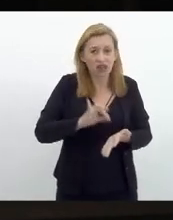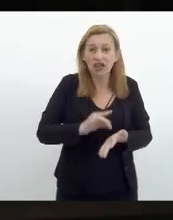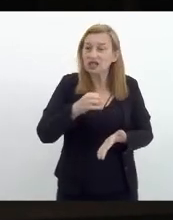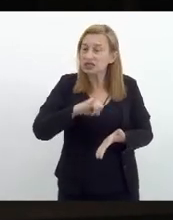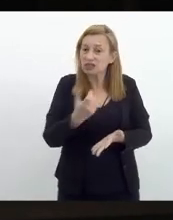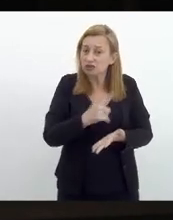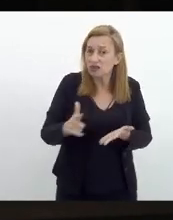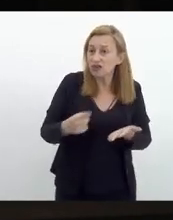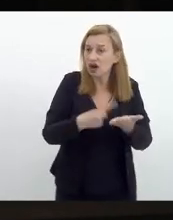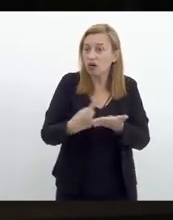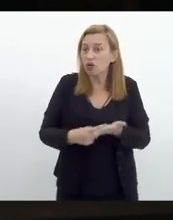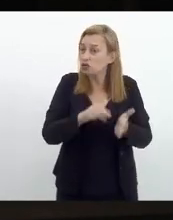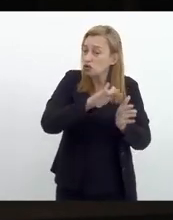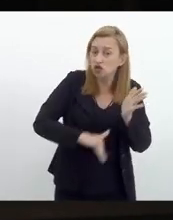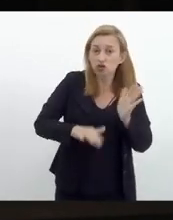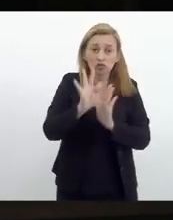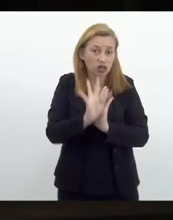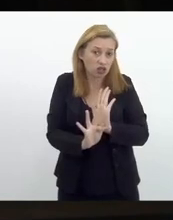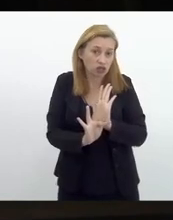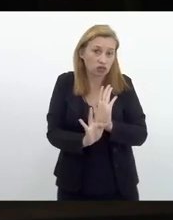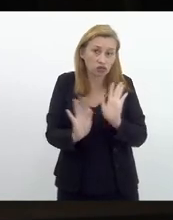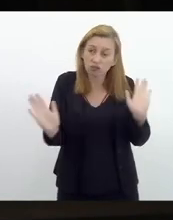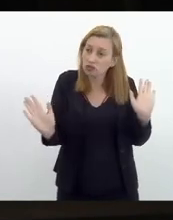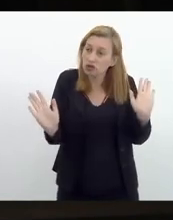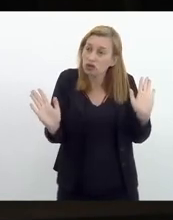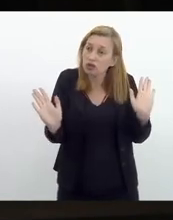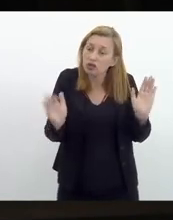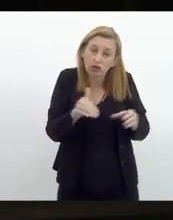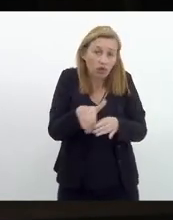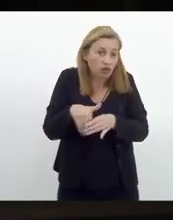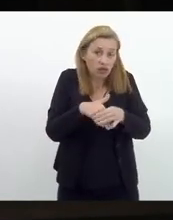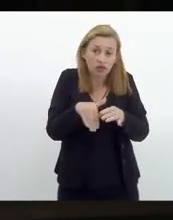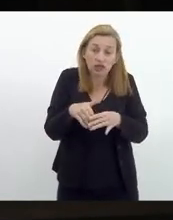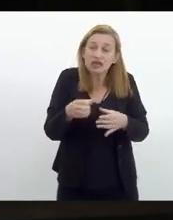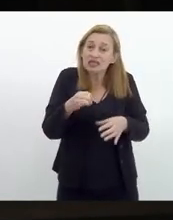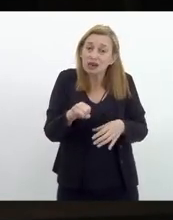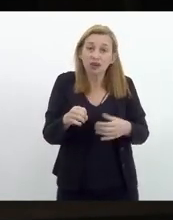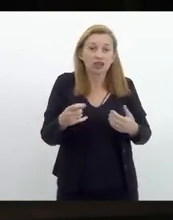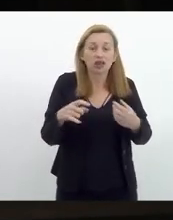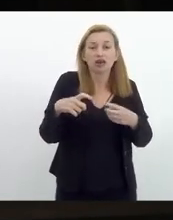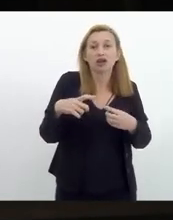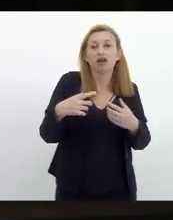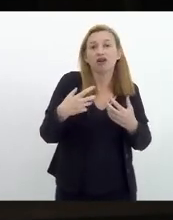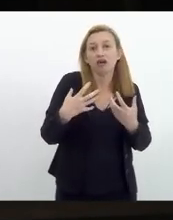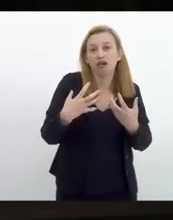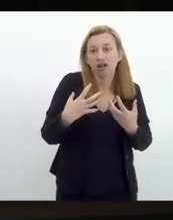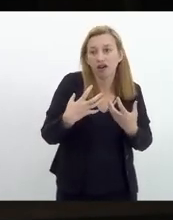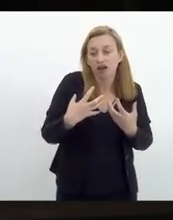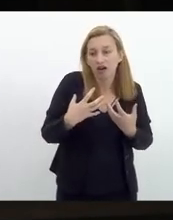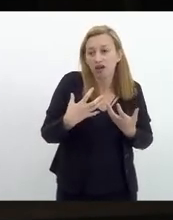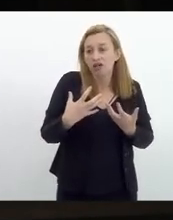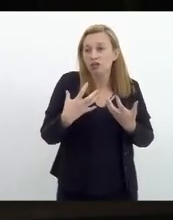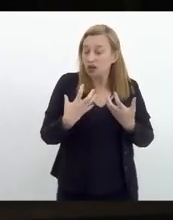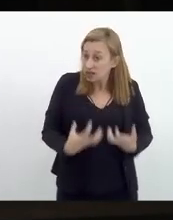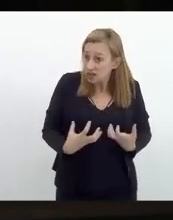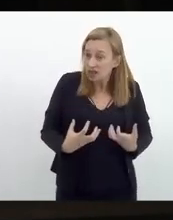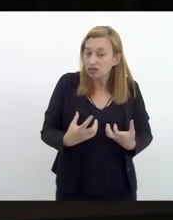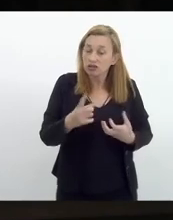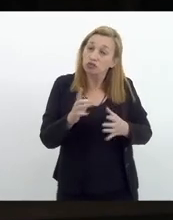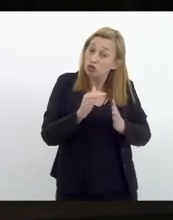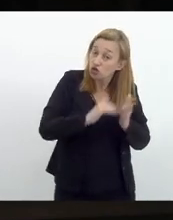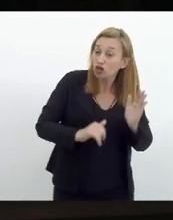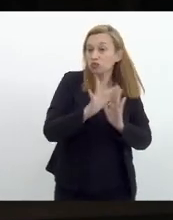ter acordo retira do texto e votamos colocamos em votação porque se é para ter o desgaste não colocamos o texto